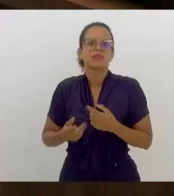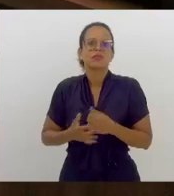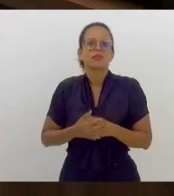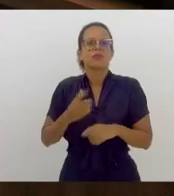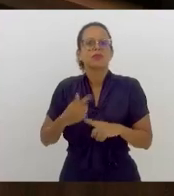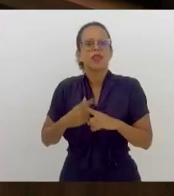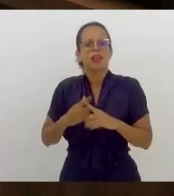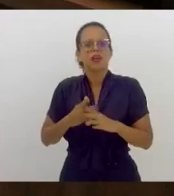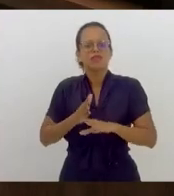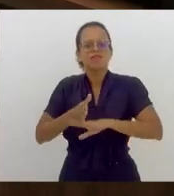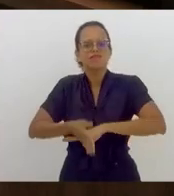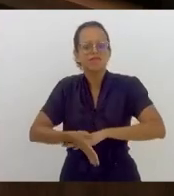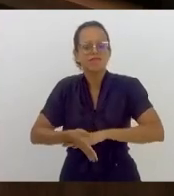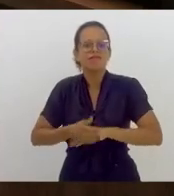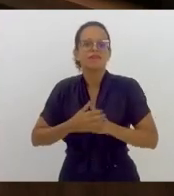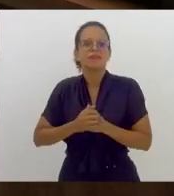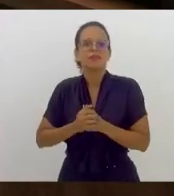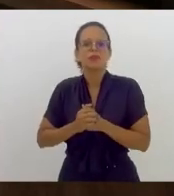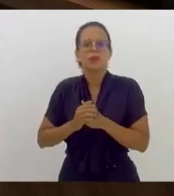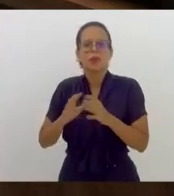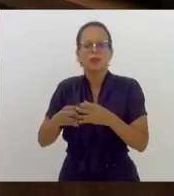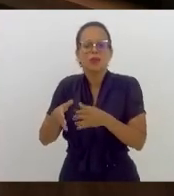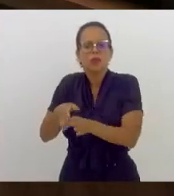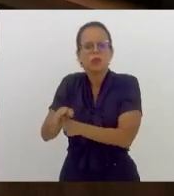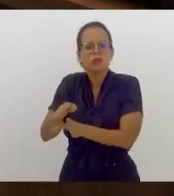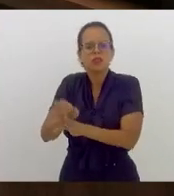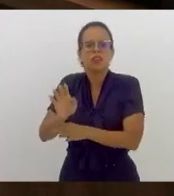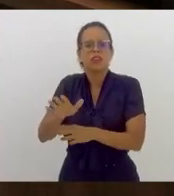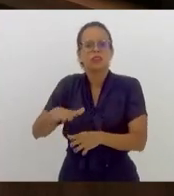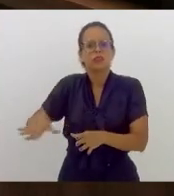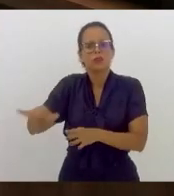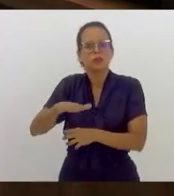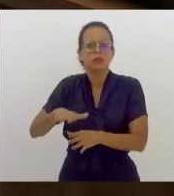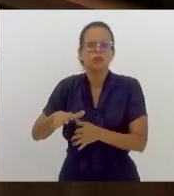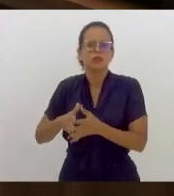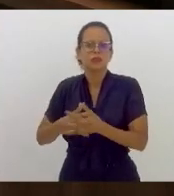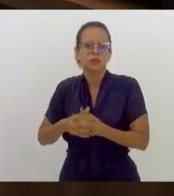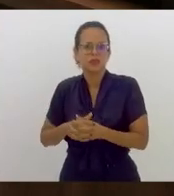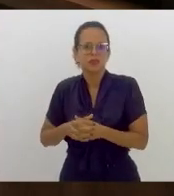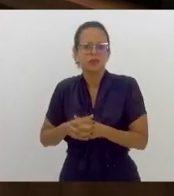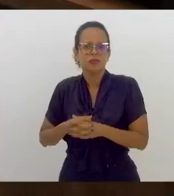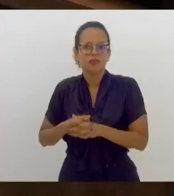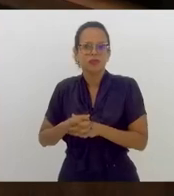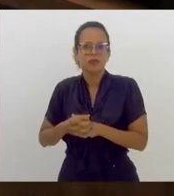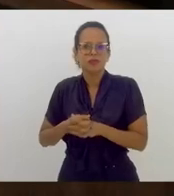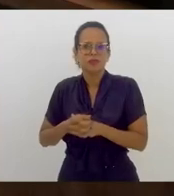uma área de conselho disciplinar e aparentemente